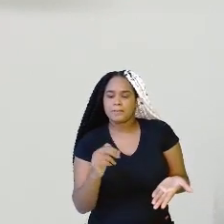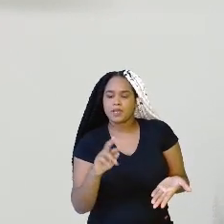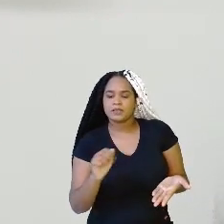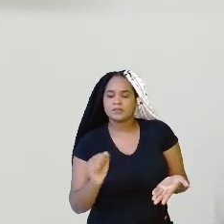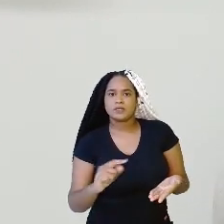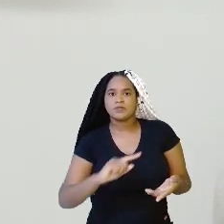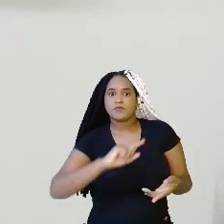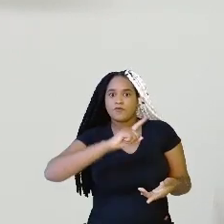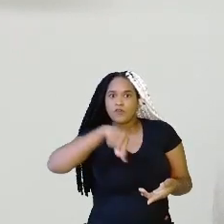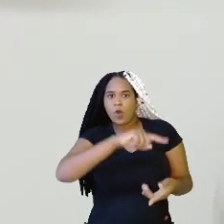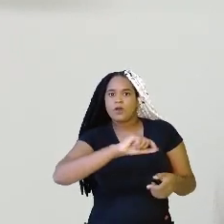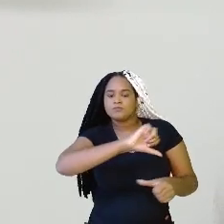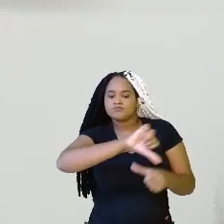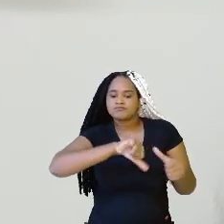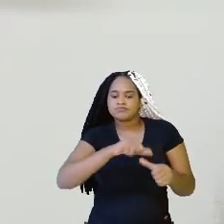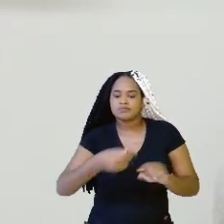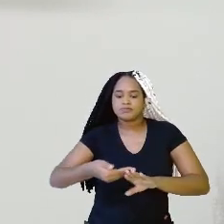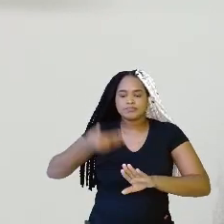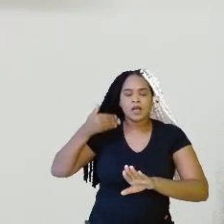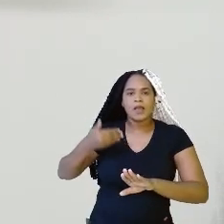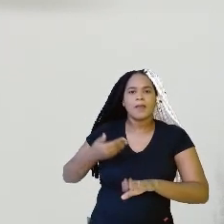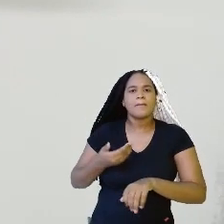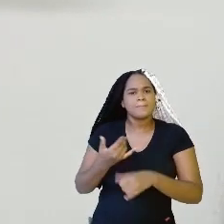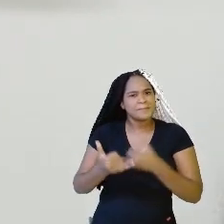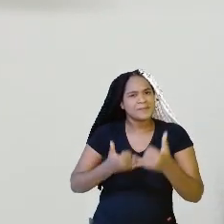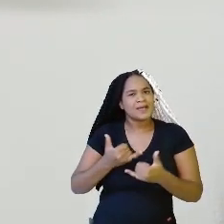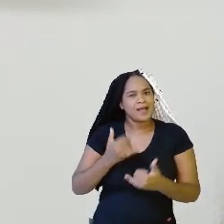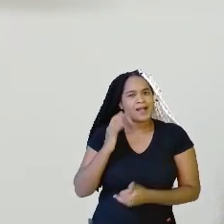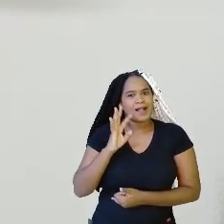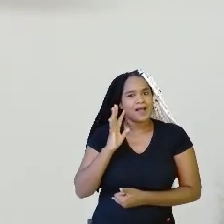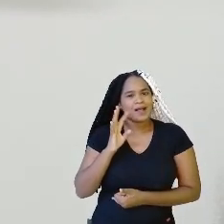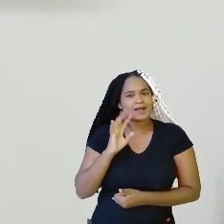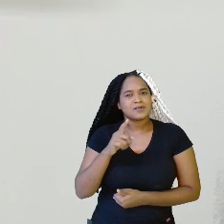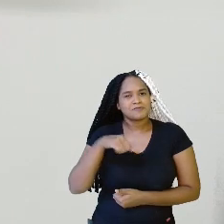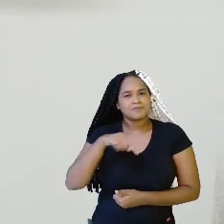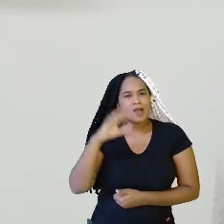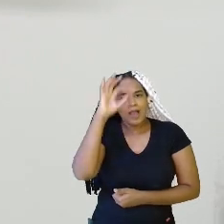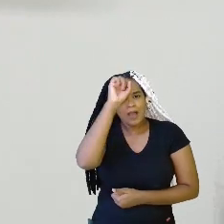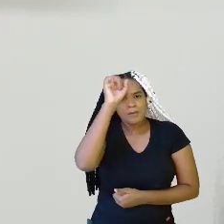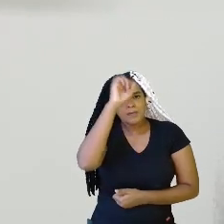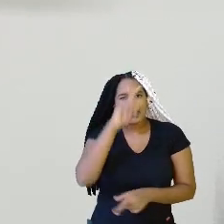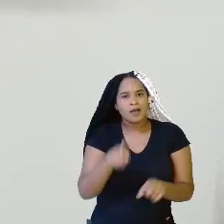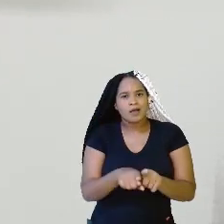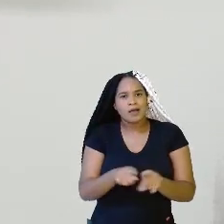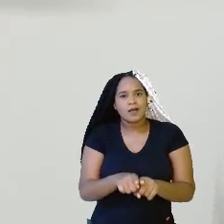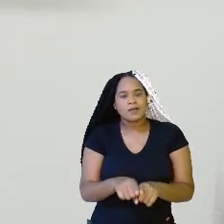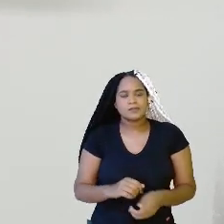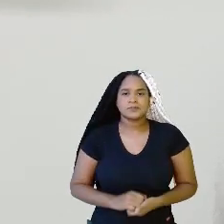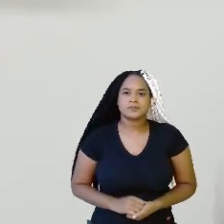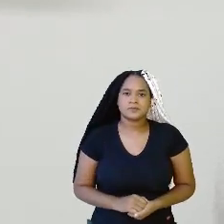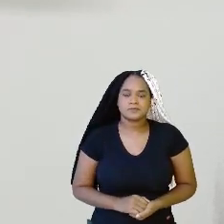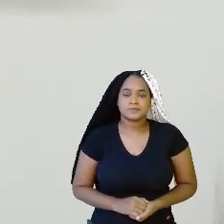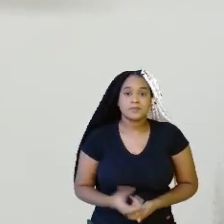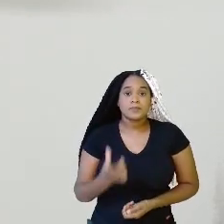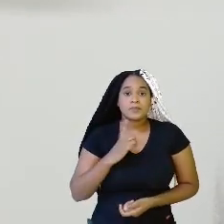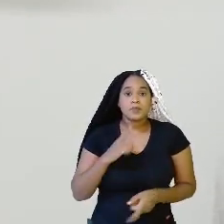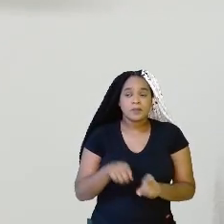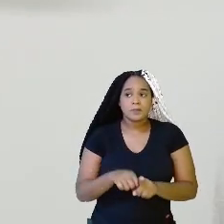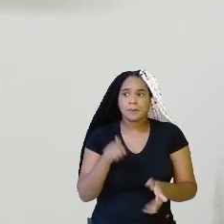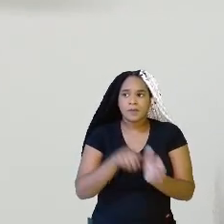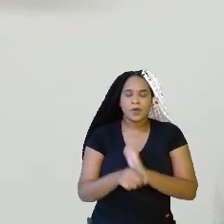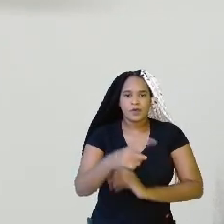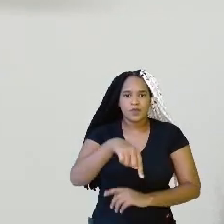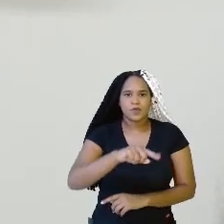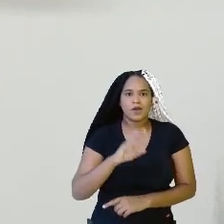futuro e aí você vai ver. É uma brincadeira divertida e, ao mesmo tempo, você está aprendendo. Aí tem aí uma perguntinha